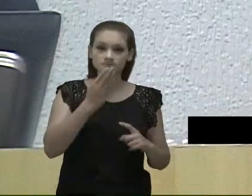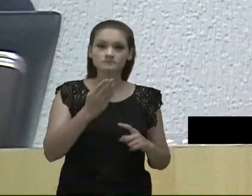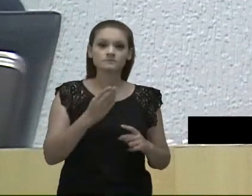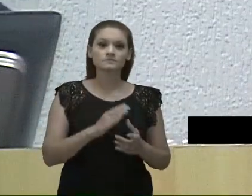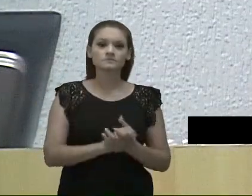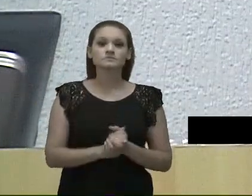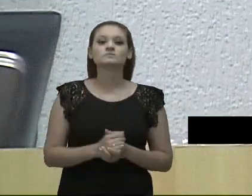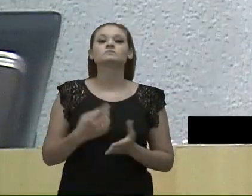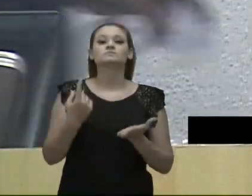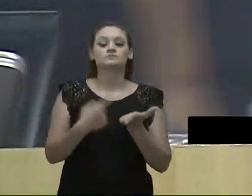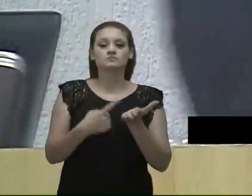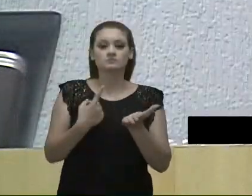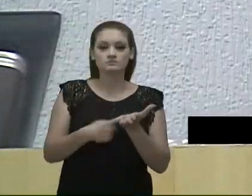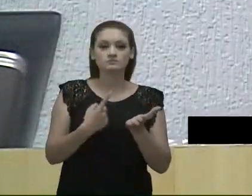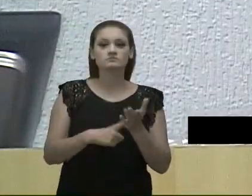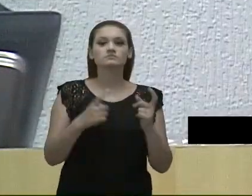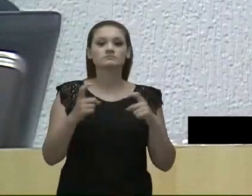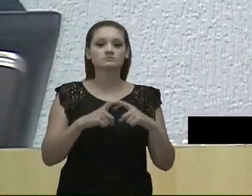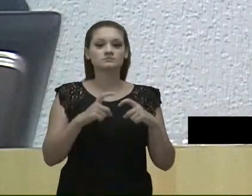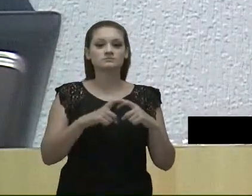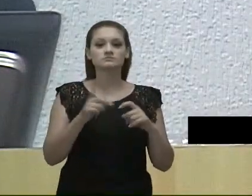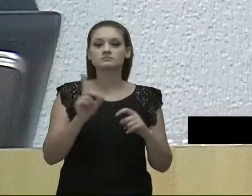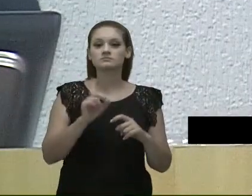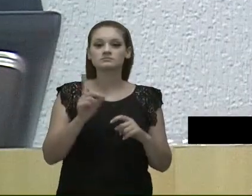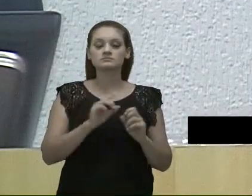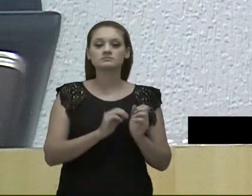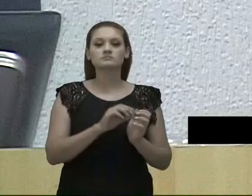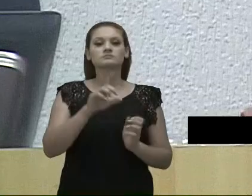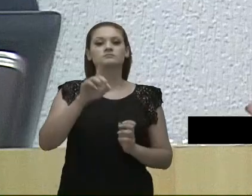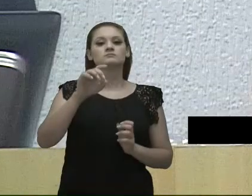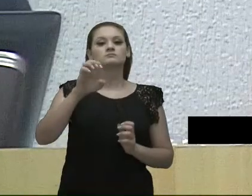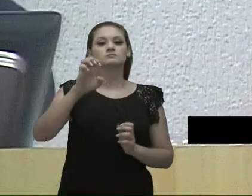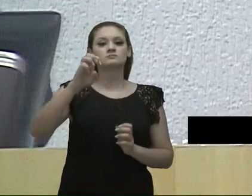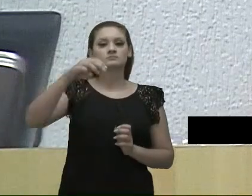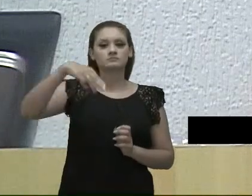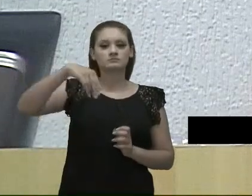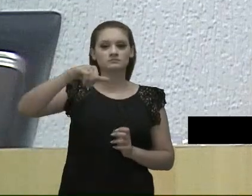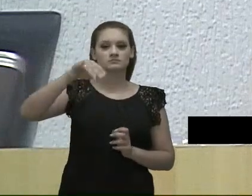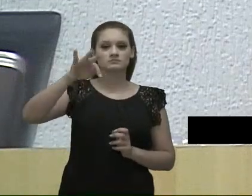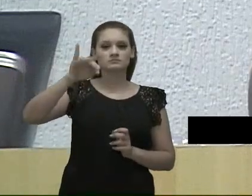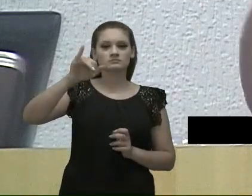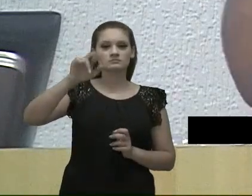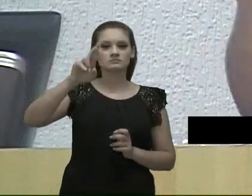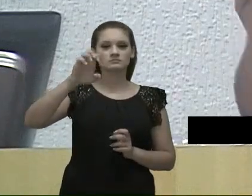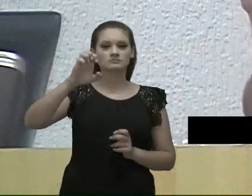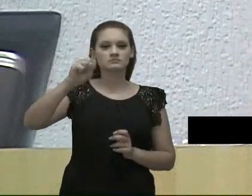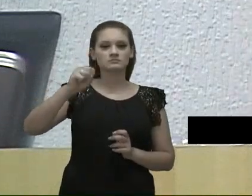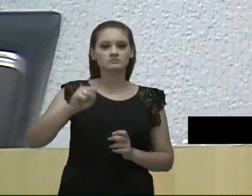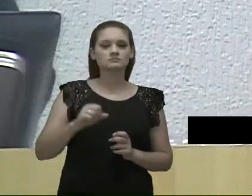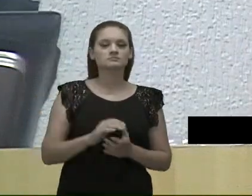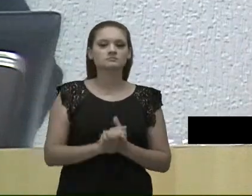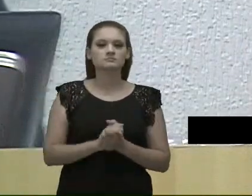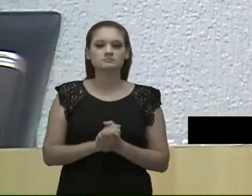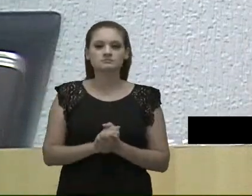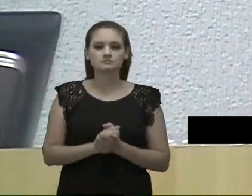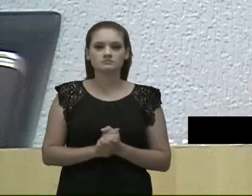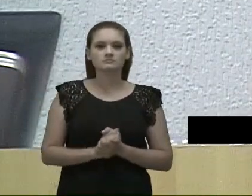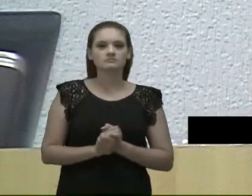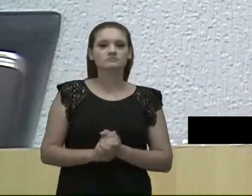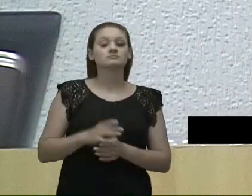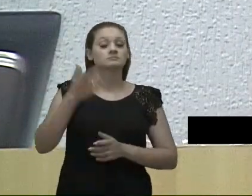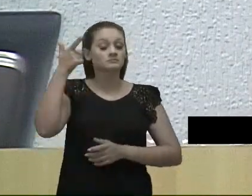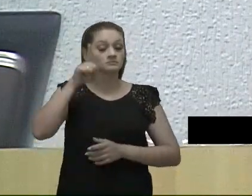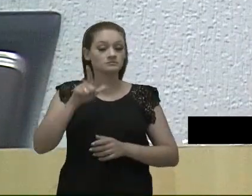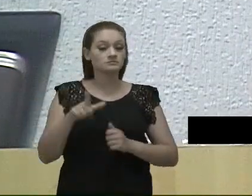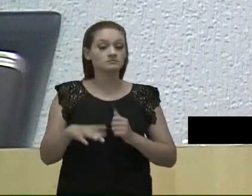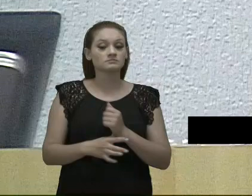fazer um acordo com os médicos para eles não saírem. E usando, inclusive, o termo, se vira, mas segura os médicos. Só estou te passando que, às vezes,